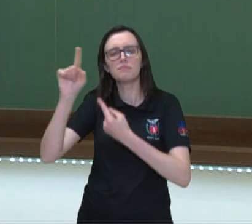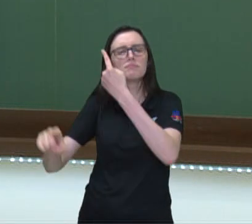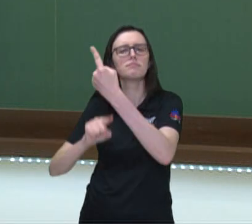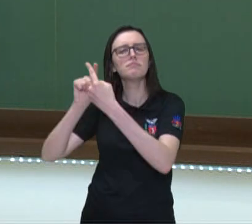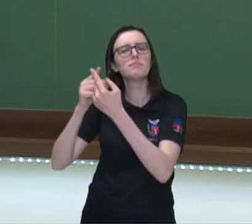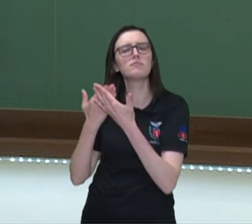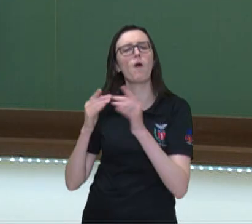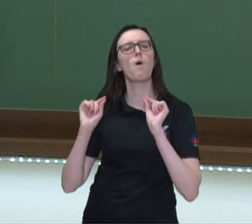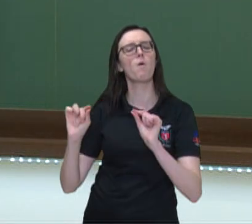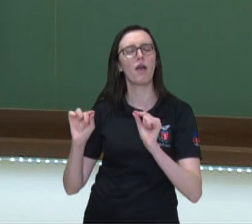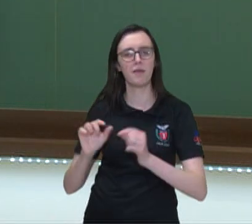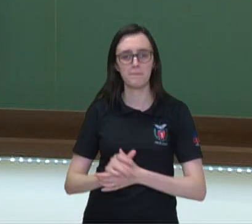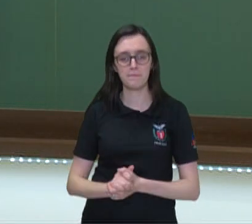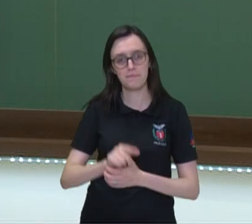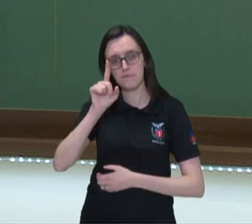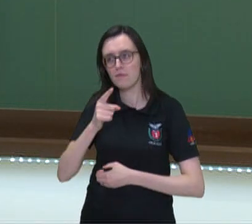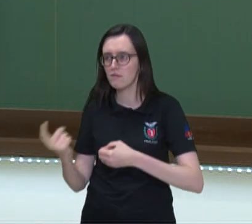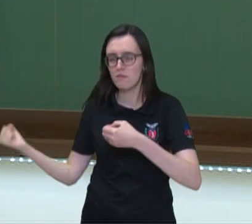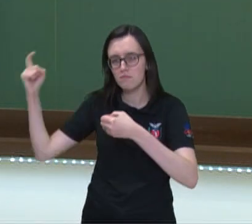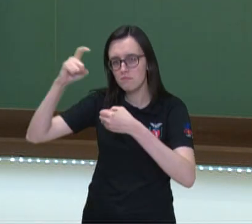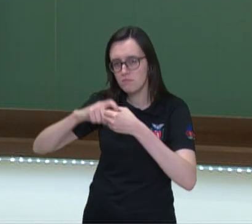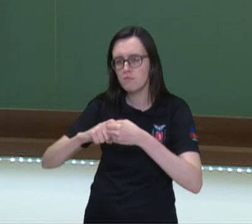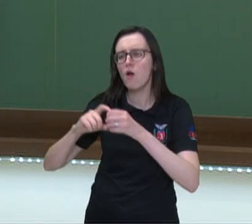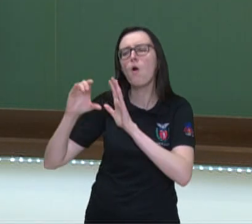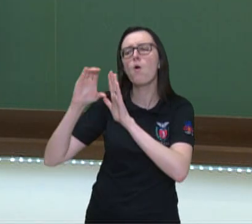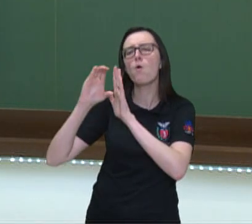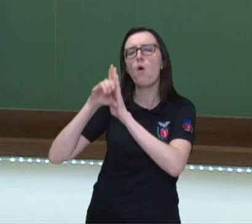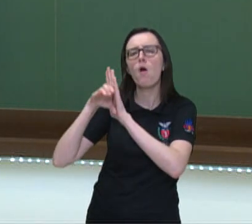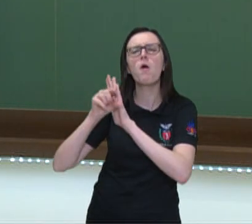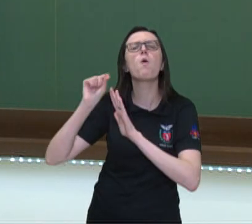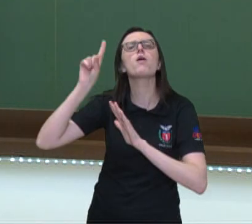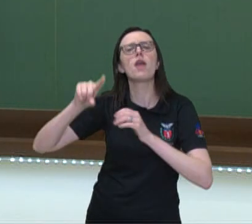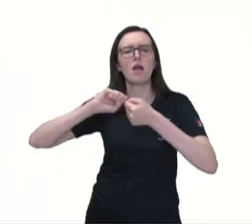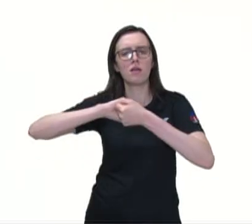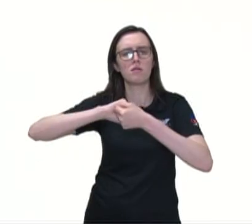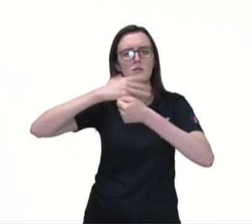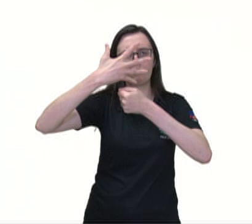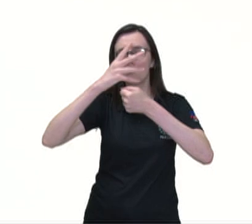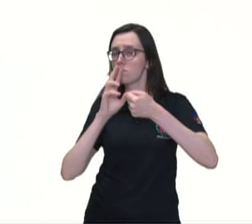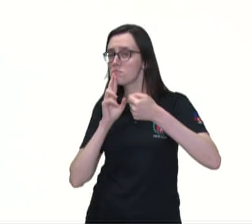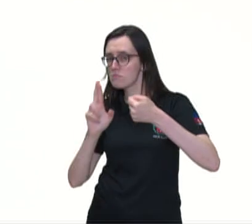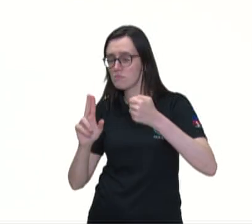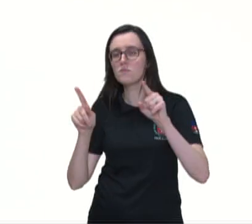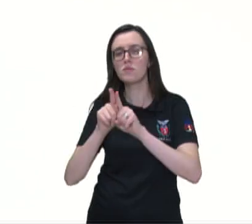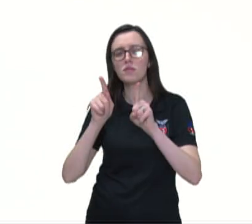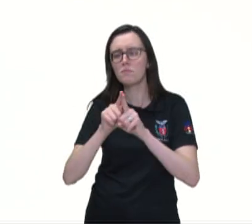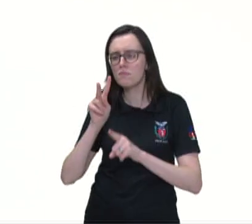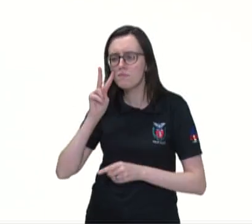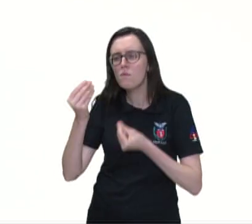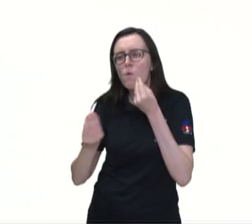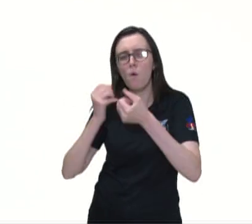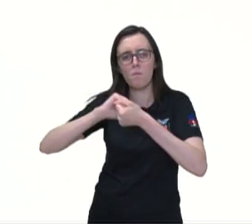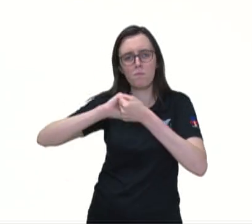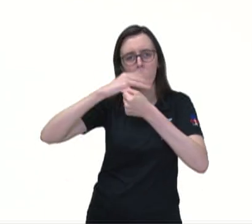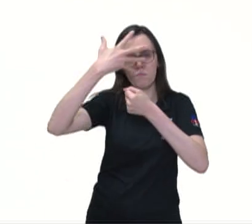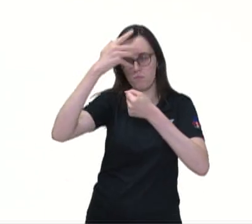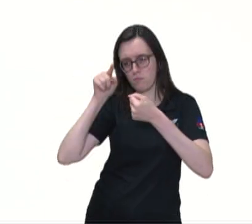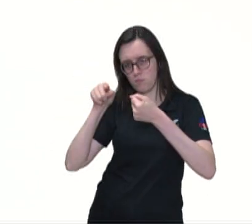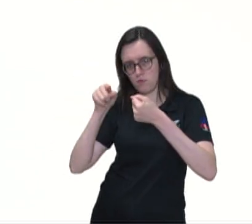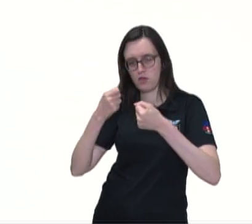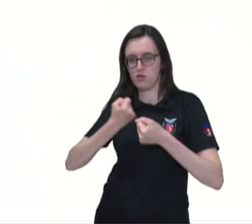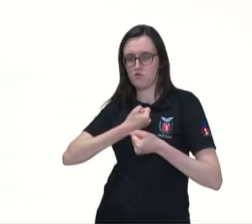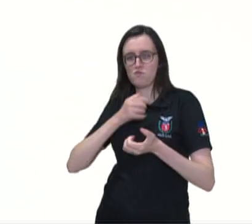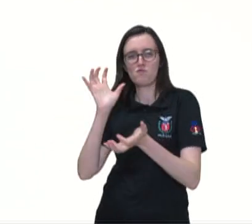Objetivos da aula são retomar o conceito de potência, resolver potências de números racionais na forma